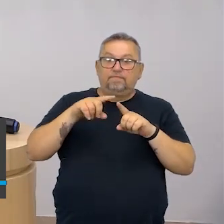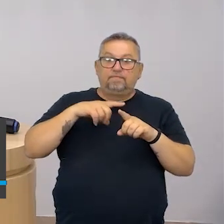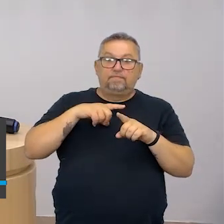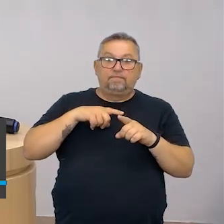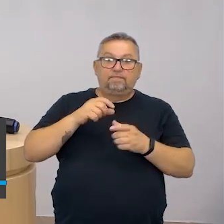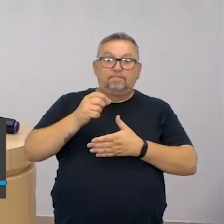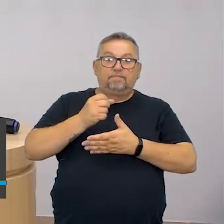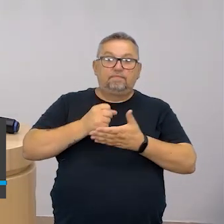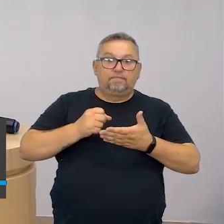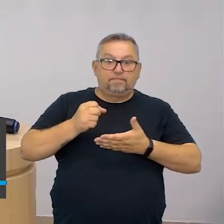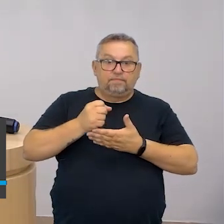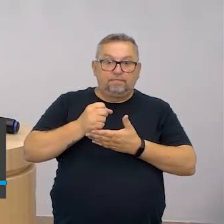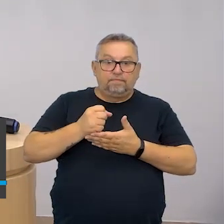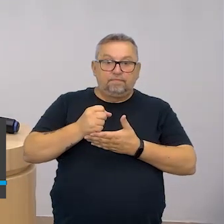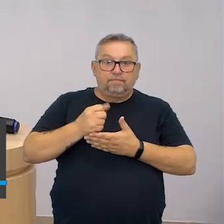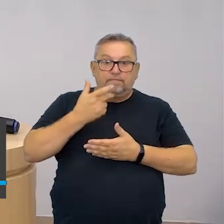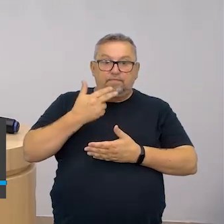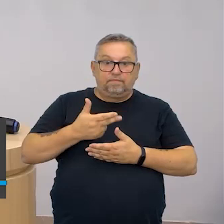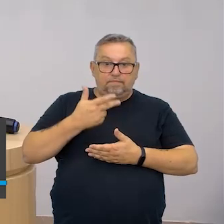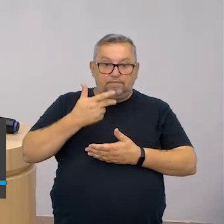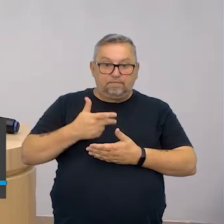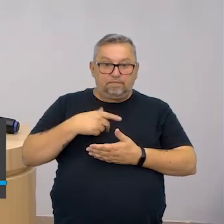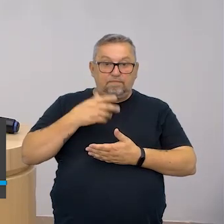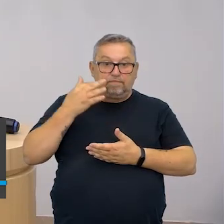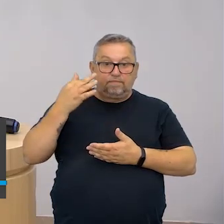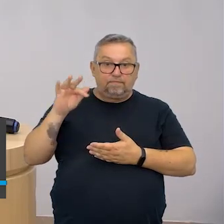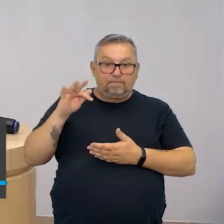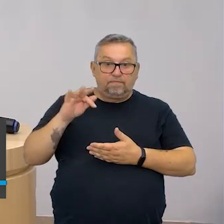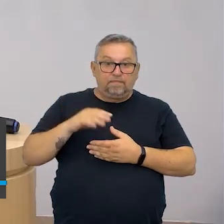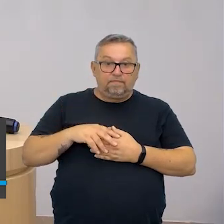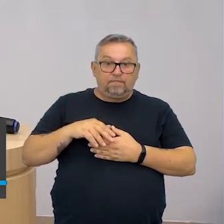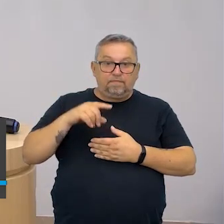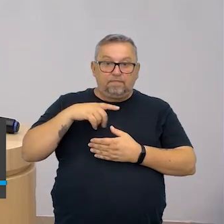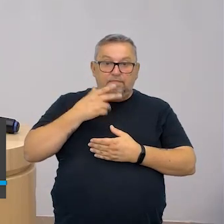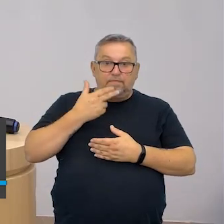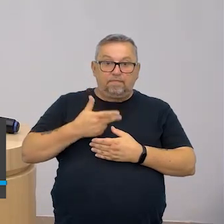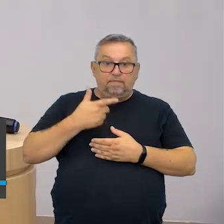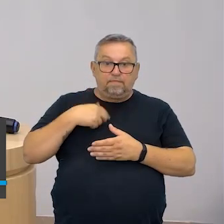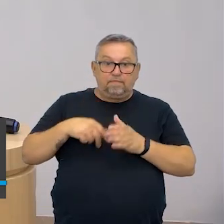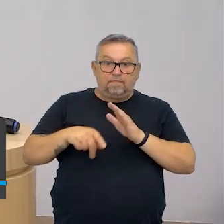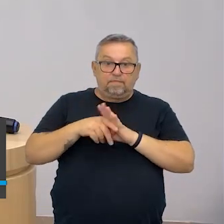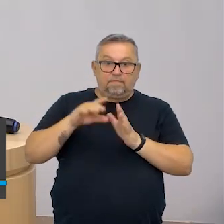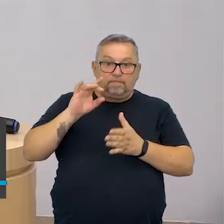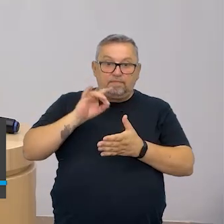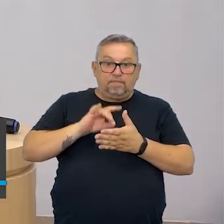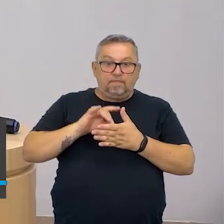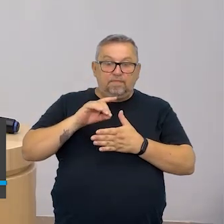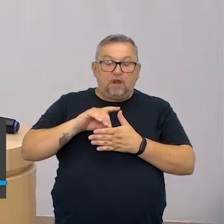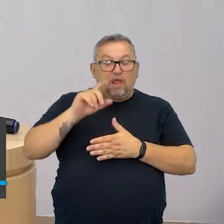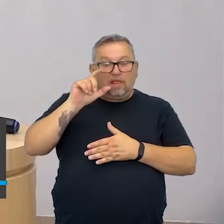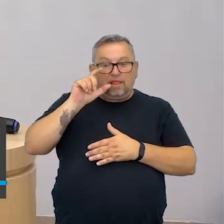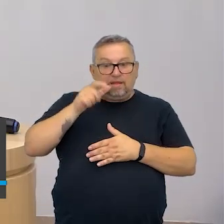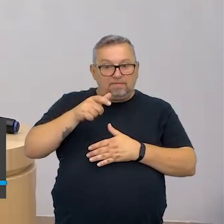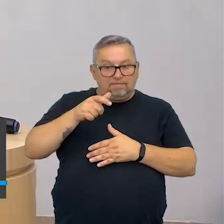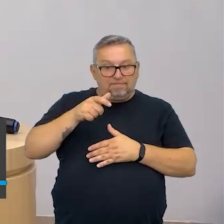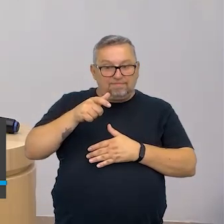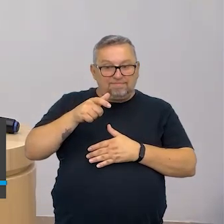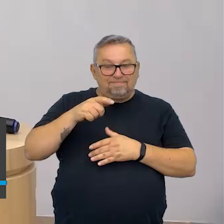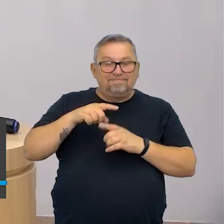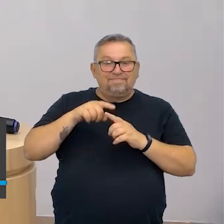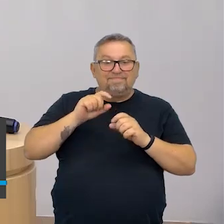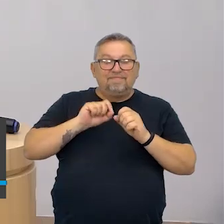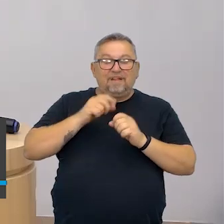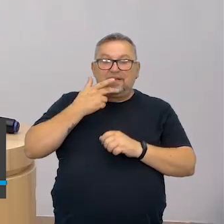na base, né? A língua francesa, que é uma língua de origem latina também, etc., é uma